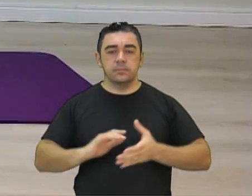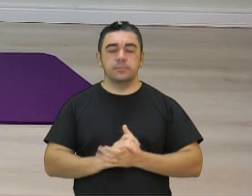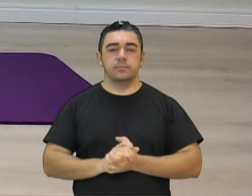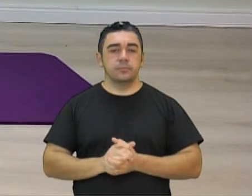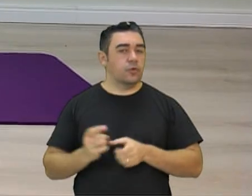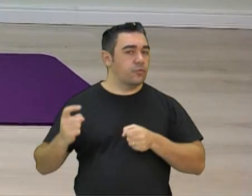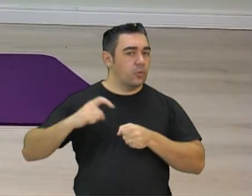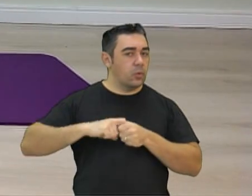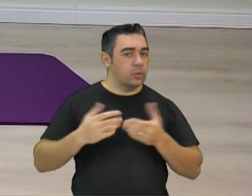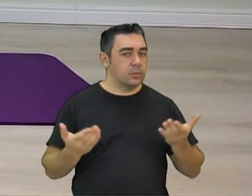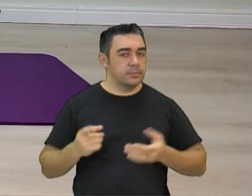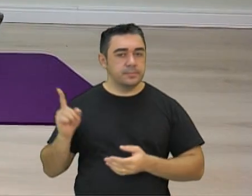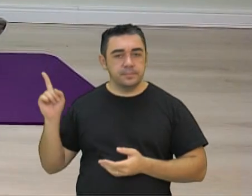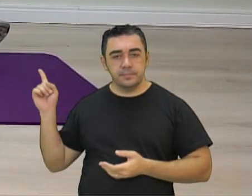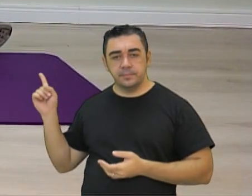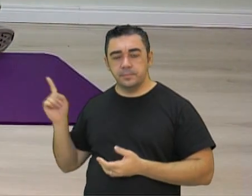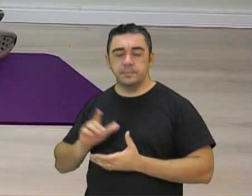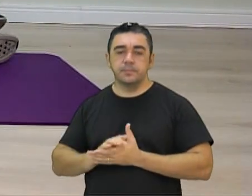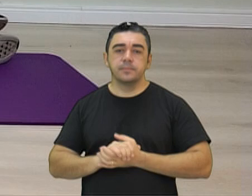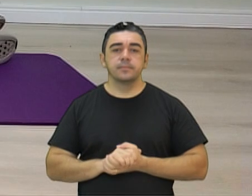Volta.